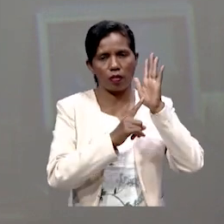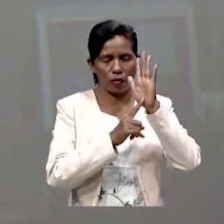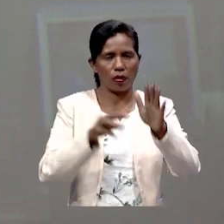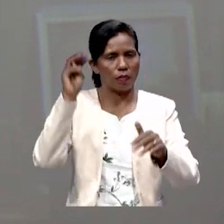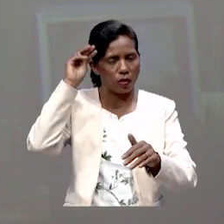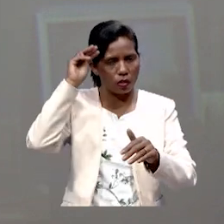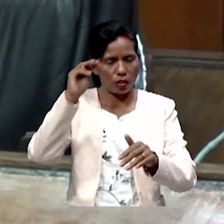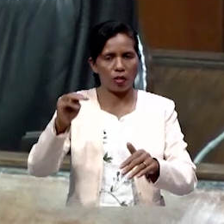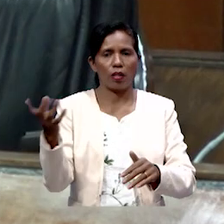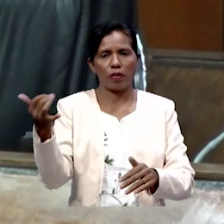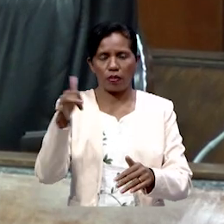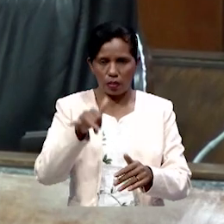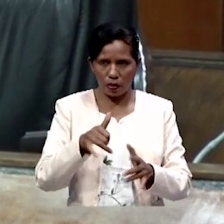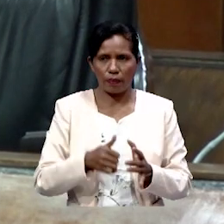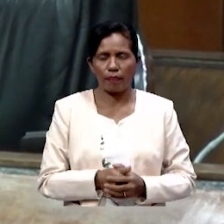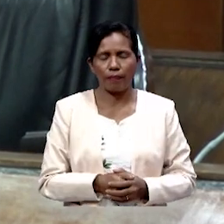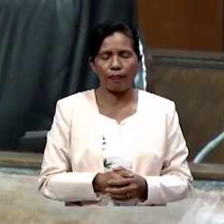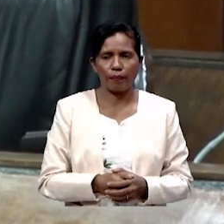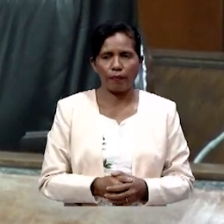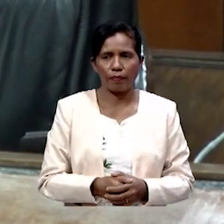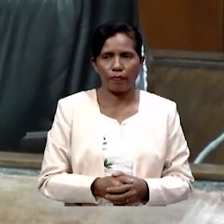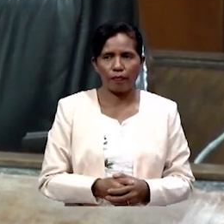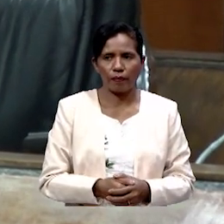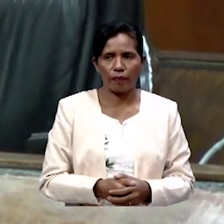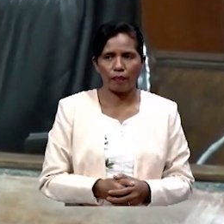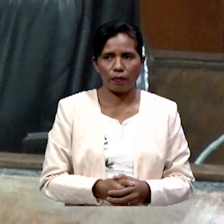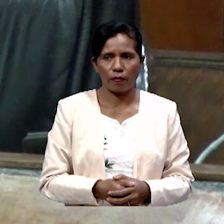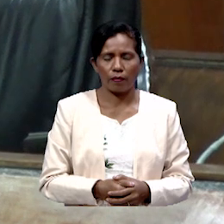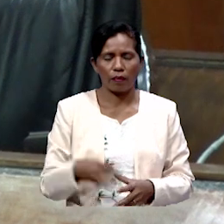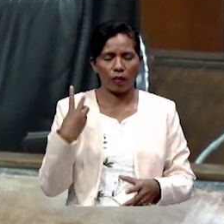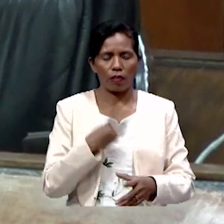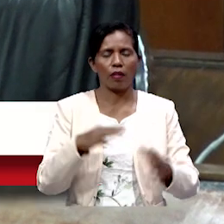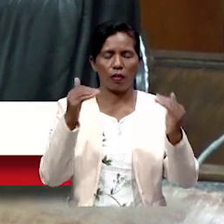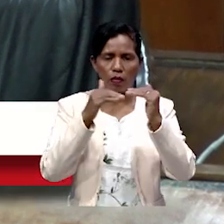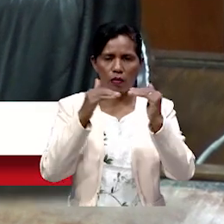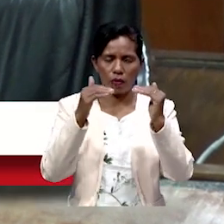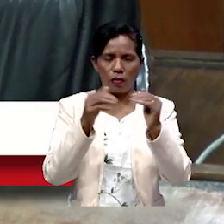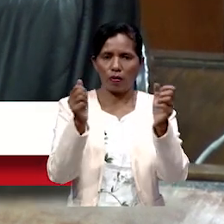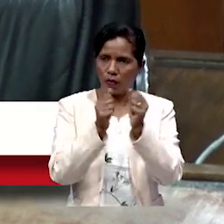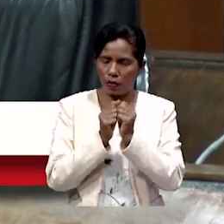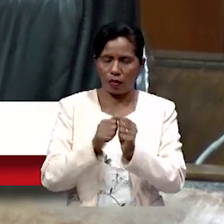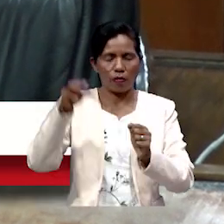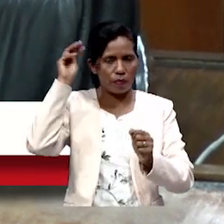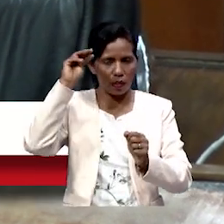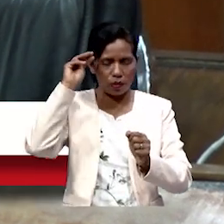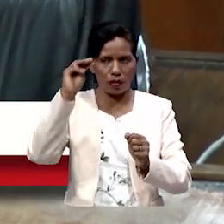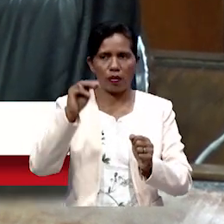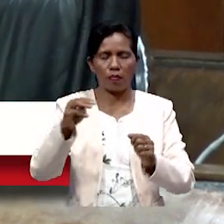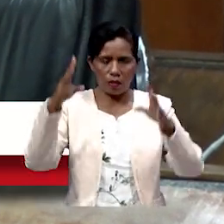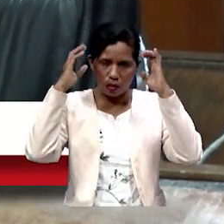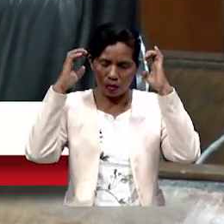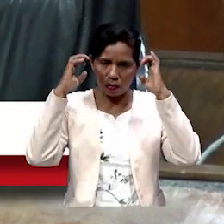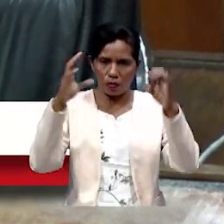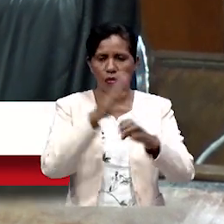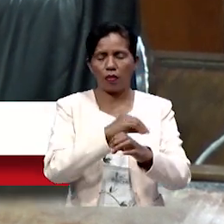ministério competente. Foi decidido uma reunião entre o ministro da Educação com